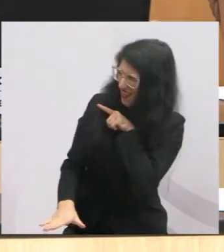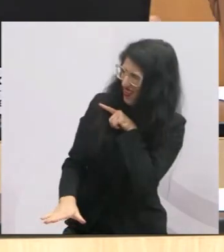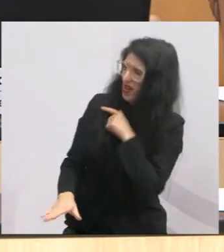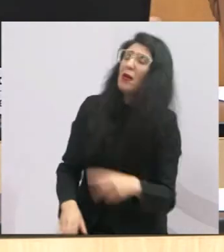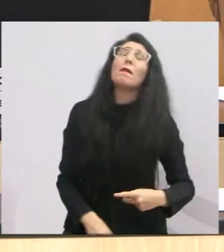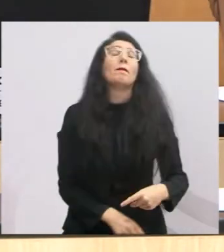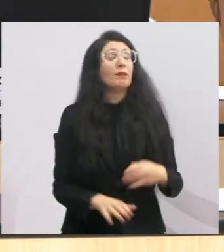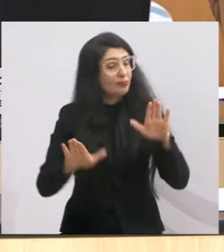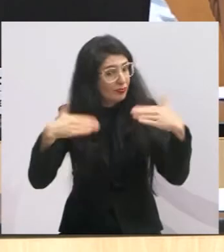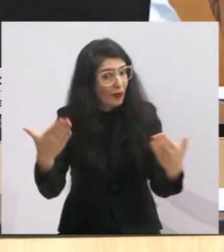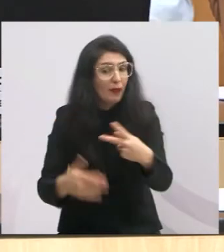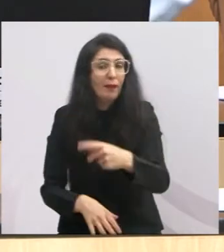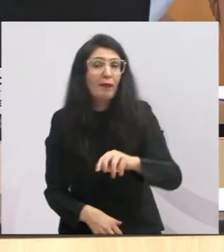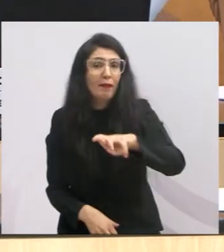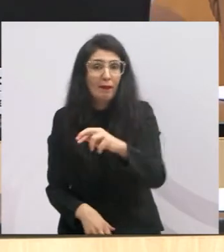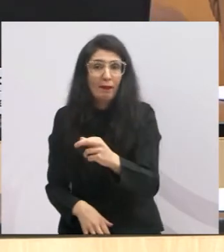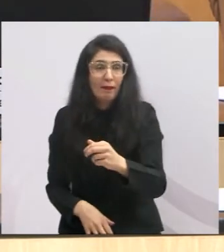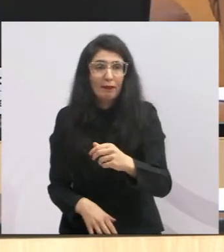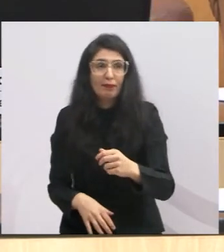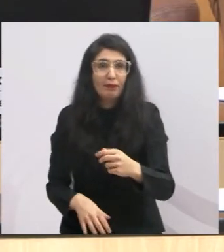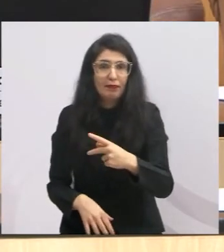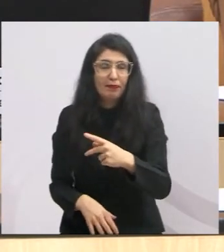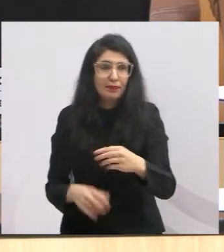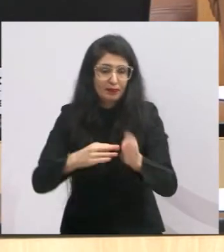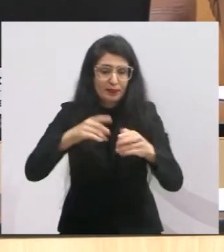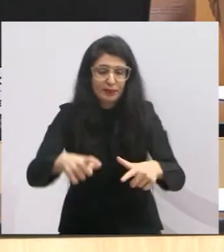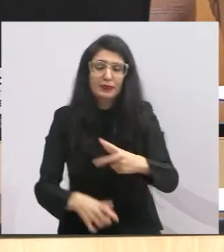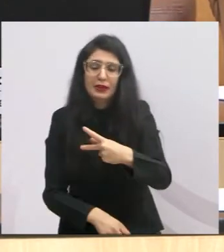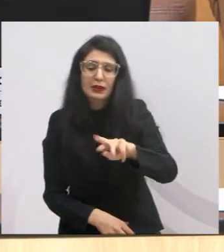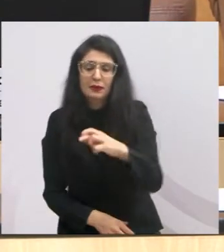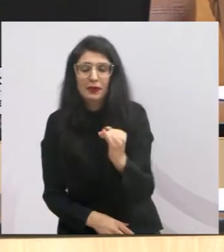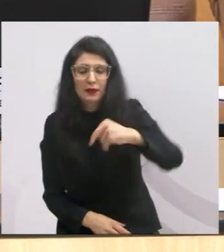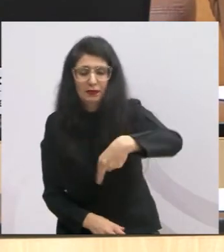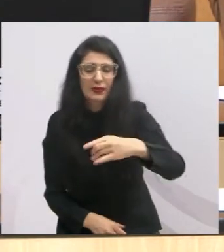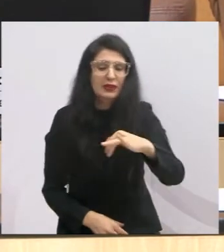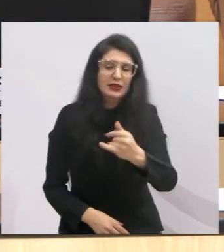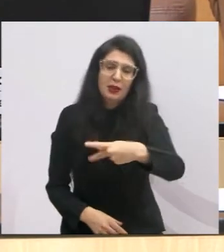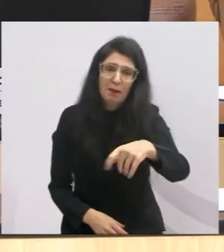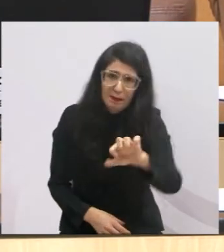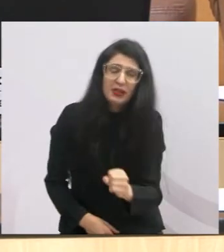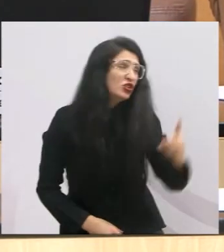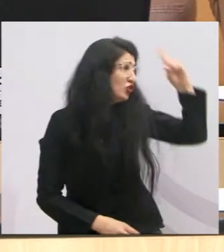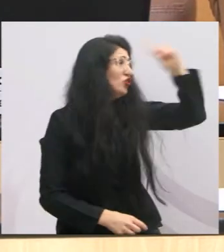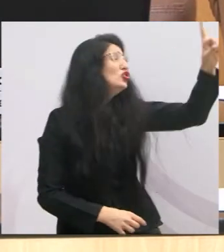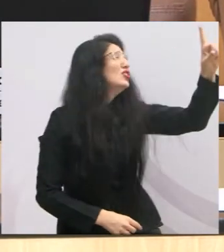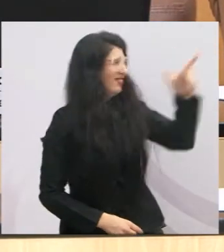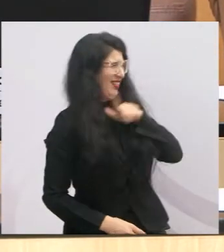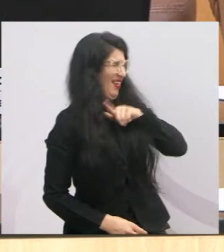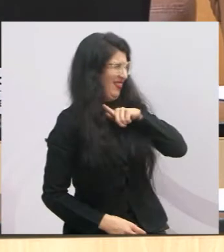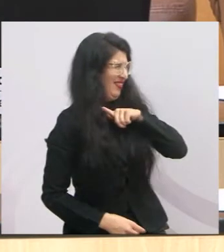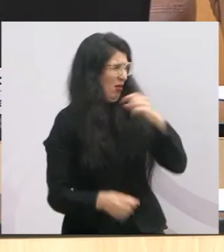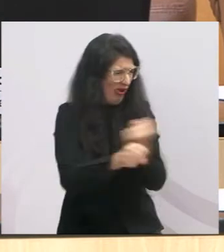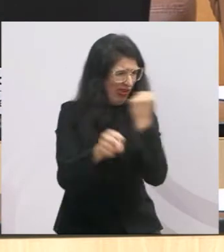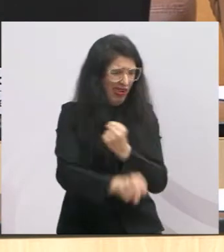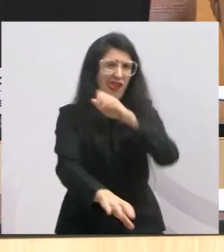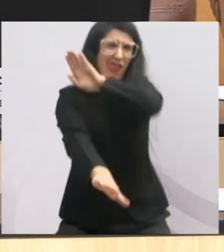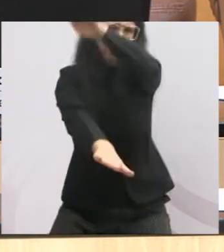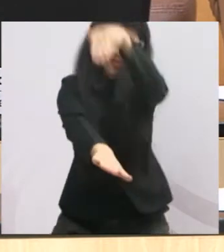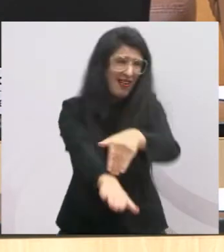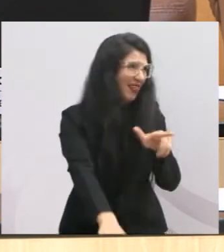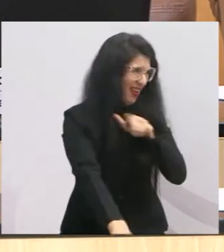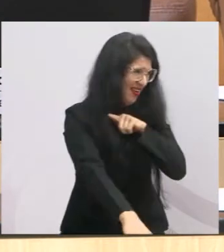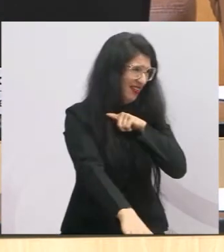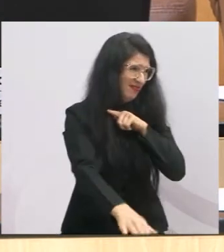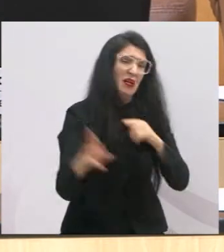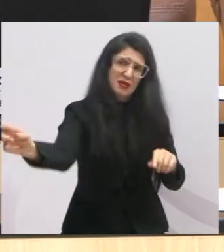ao Posto de Bombeiros de Jacareí pelo apoio e excelente trabalho prestado à população